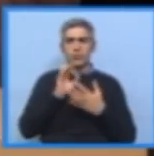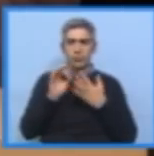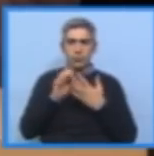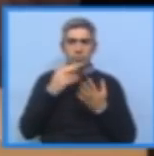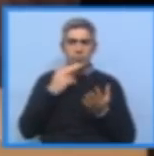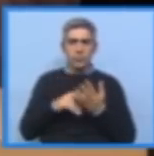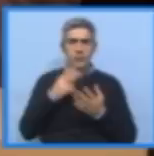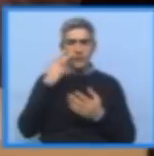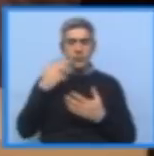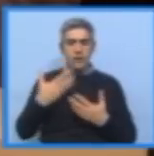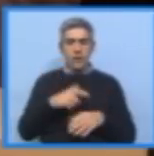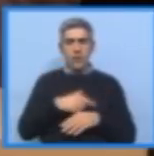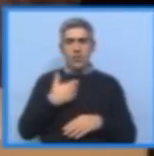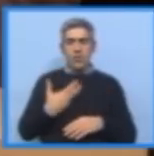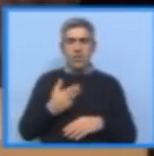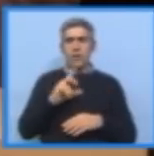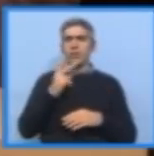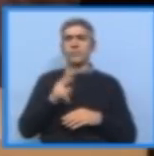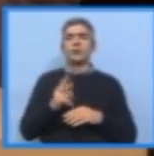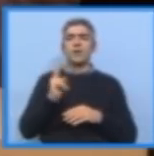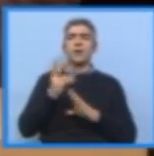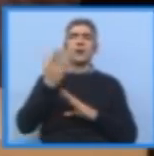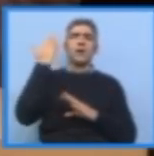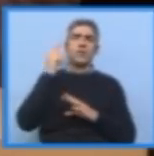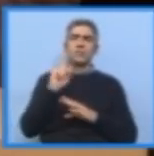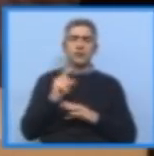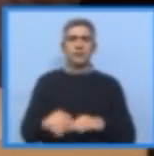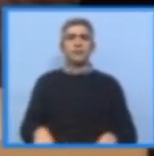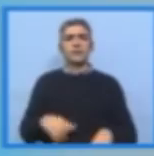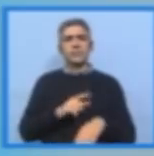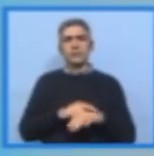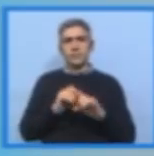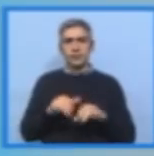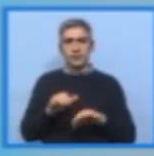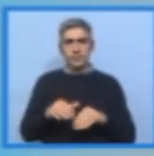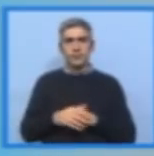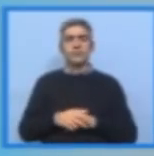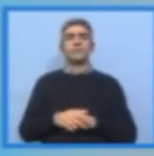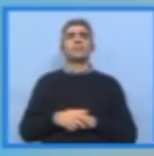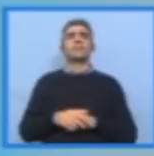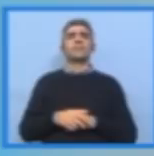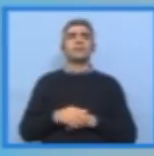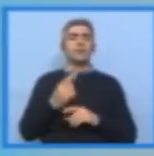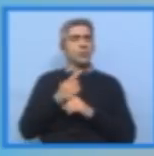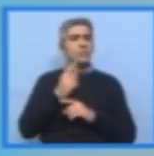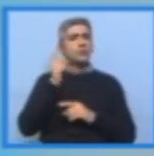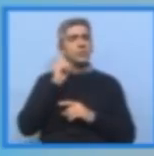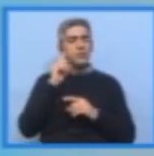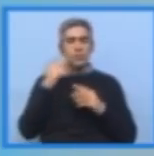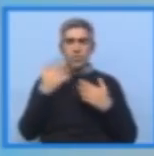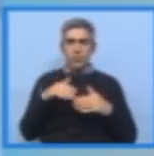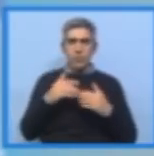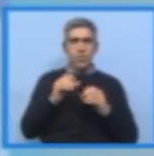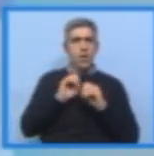que vivemos hoje e não só há 2000 anos atrás. Claro. O nosso tempo terminou, mas ficam aqui elementos muito importantes e